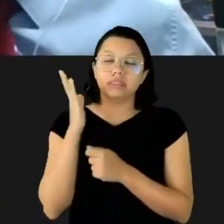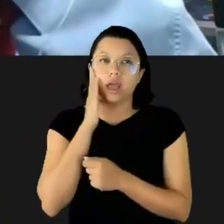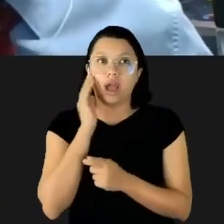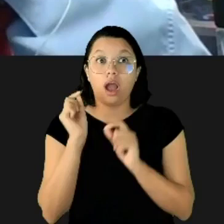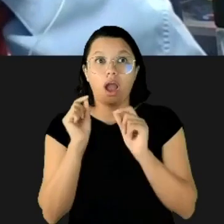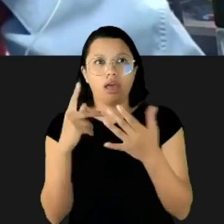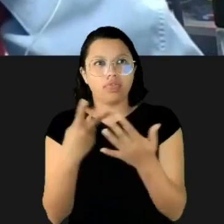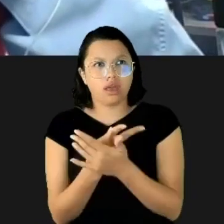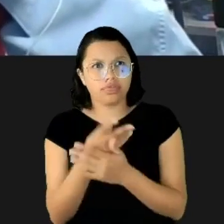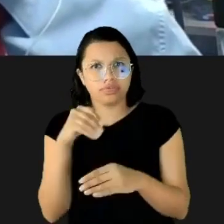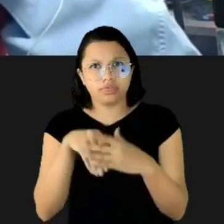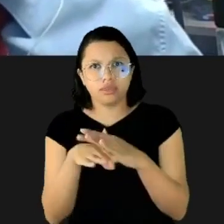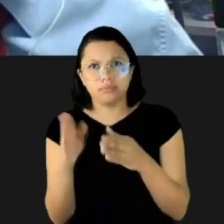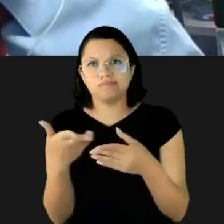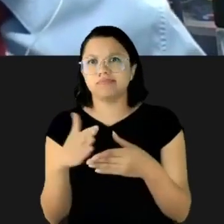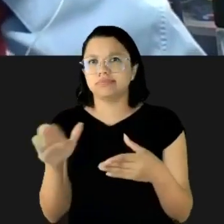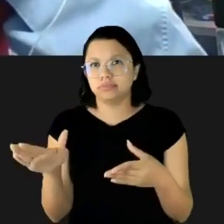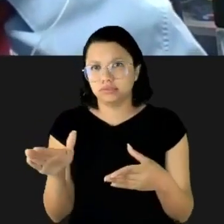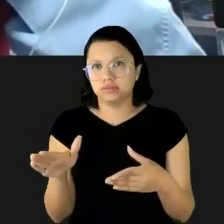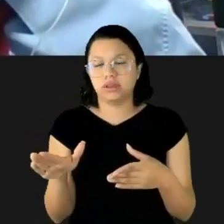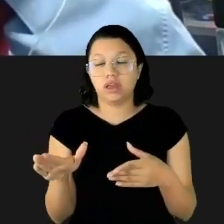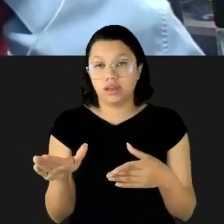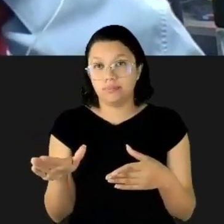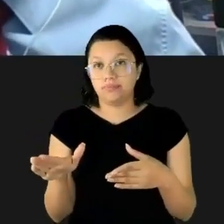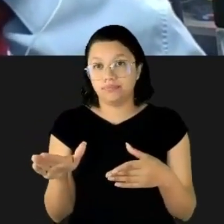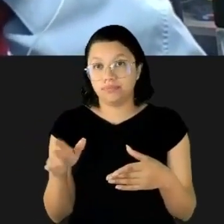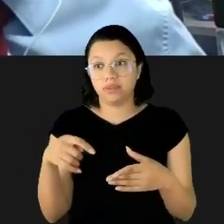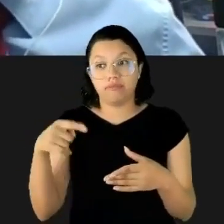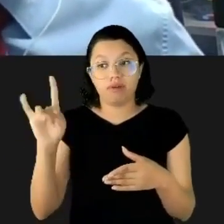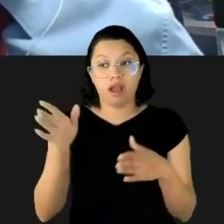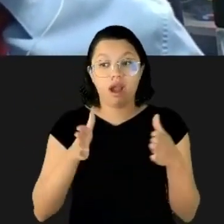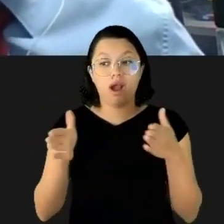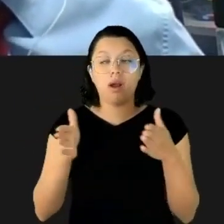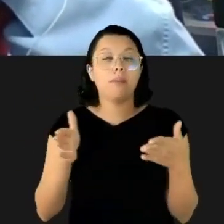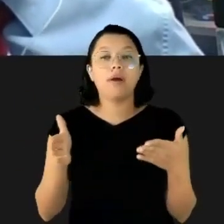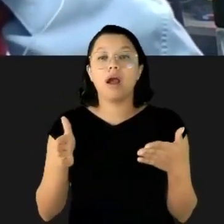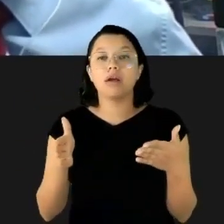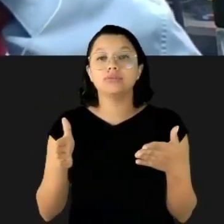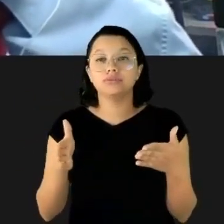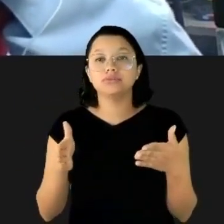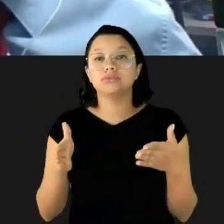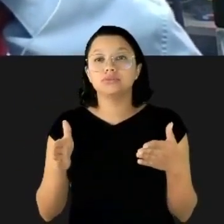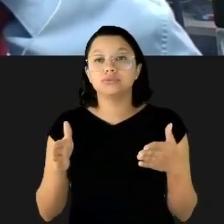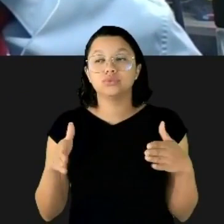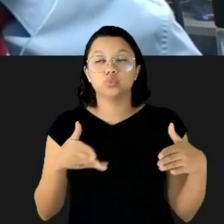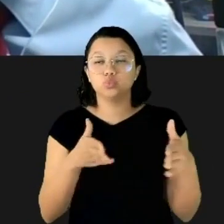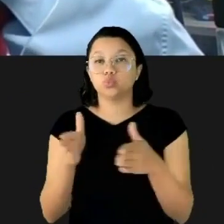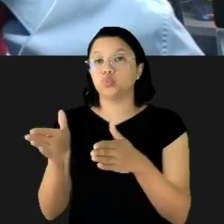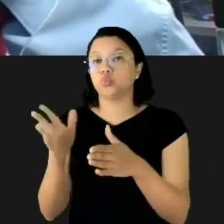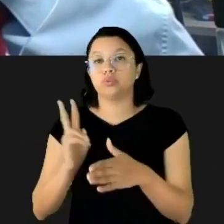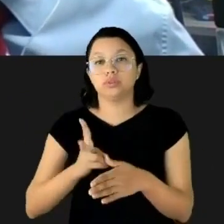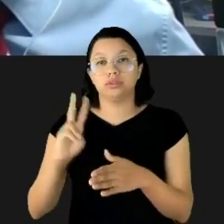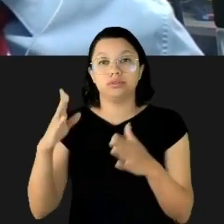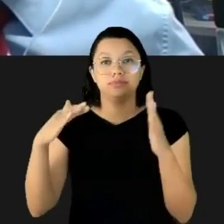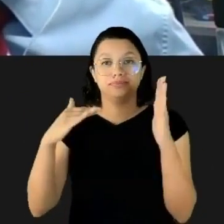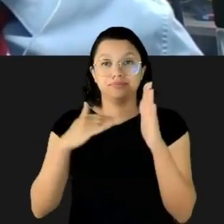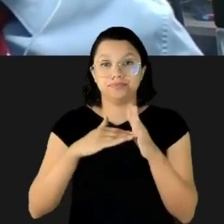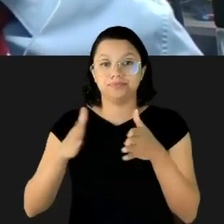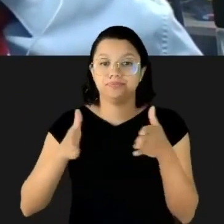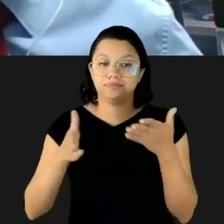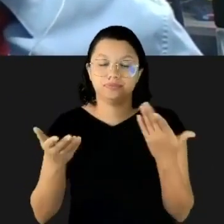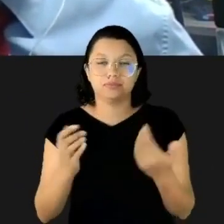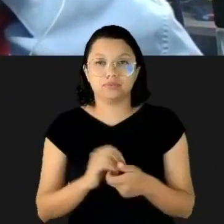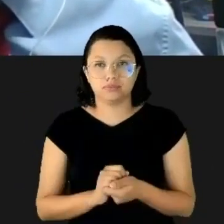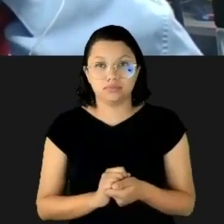acontecendo no processo e o processo vai para o prazo em curso então o prazo em curso sempre é a última a última